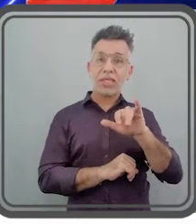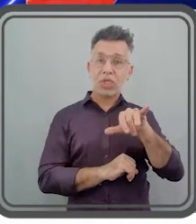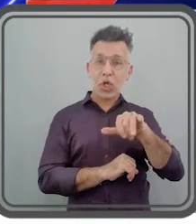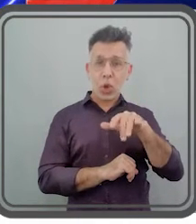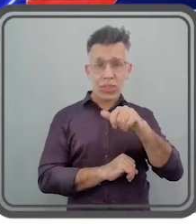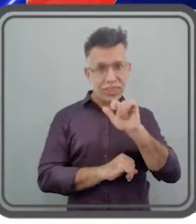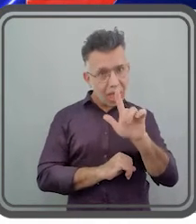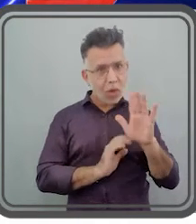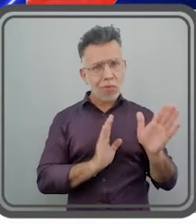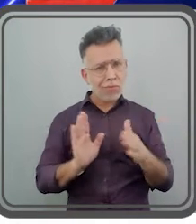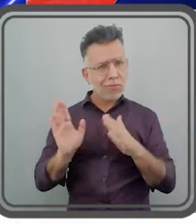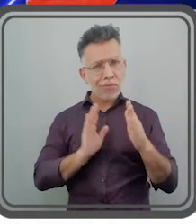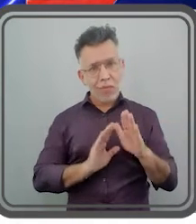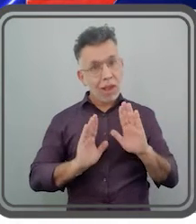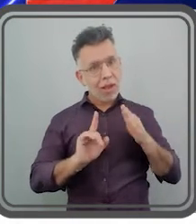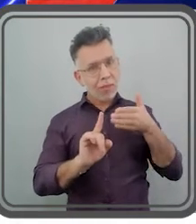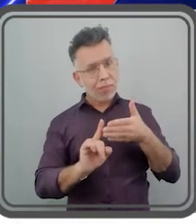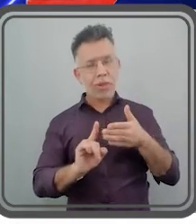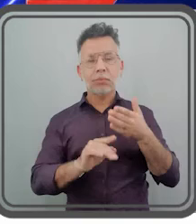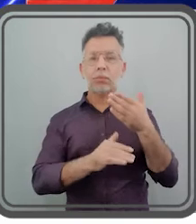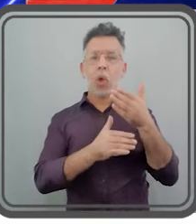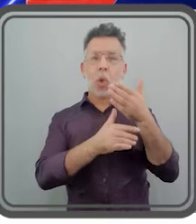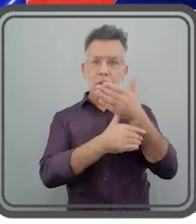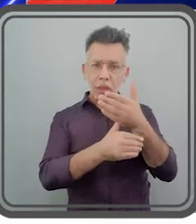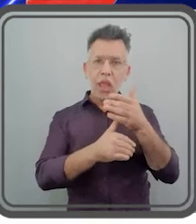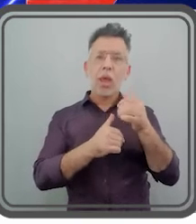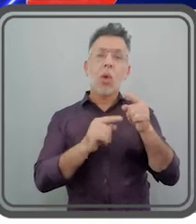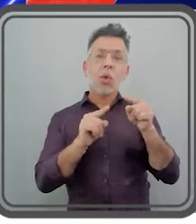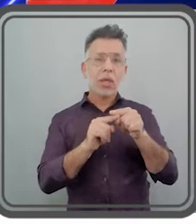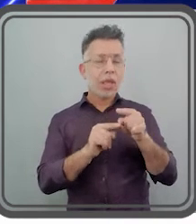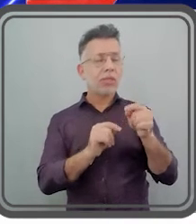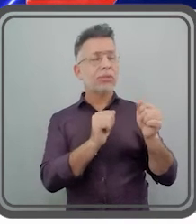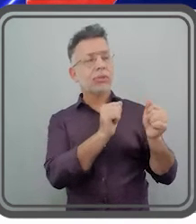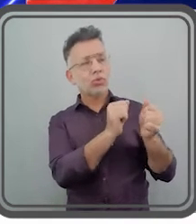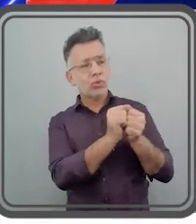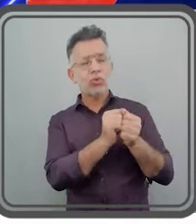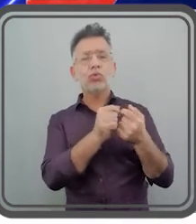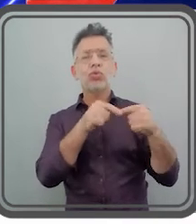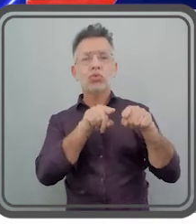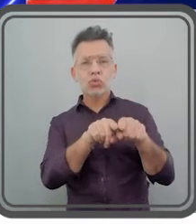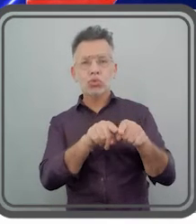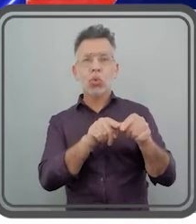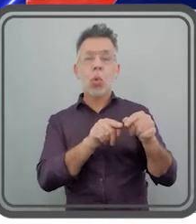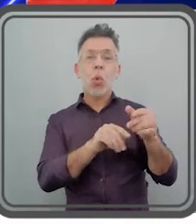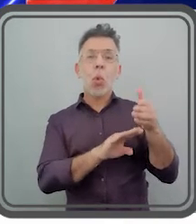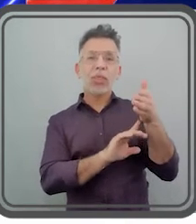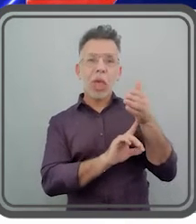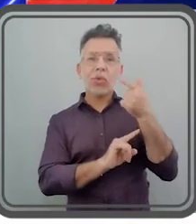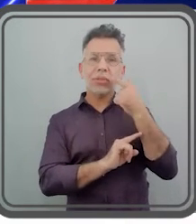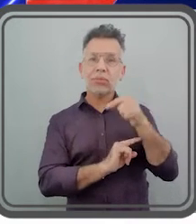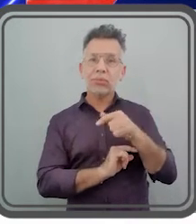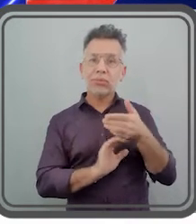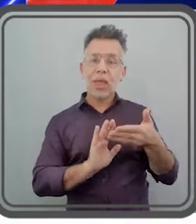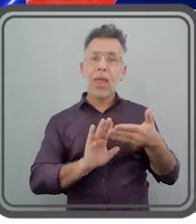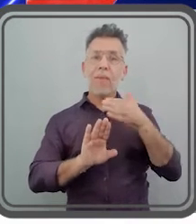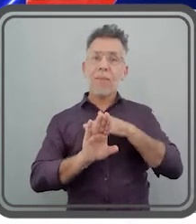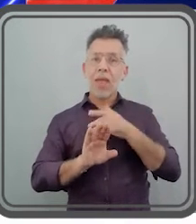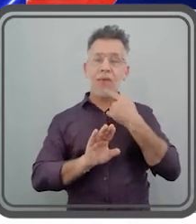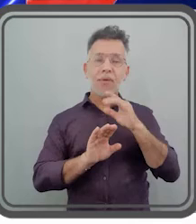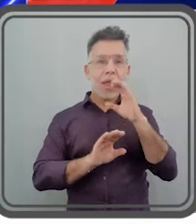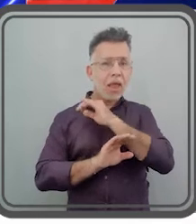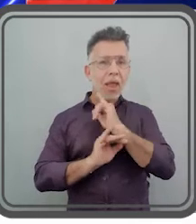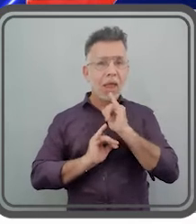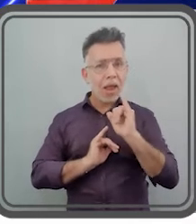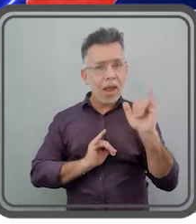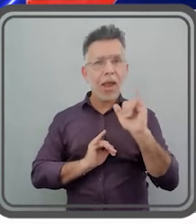uma só se está desenvolvendo em paralelo junto Hotel que está por trás que é o beck and do hotel e a ideia é no em breve não